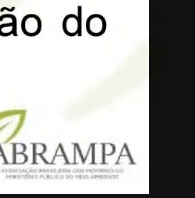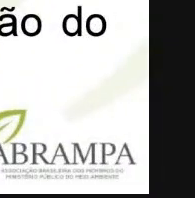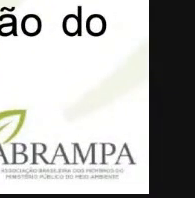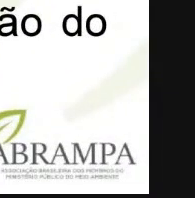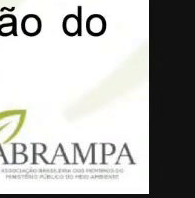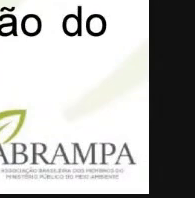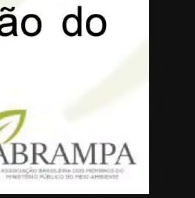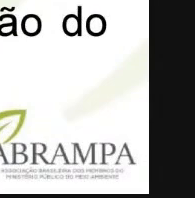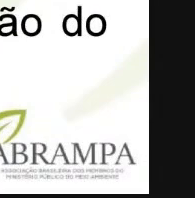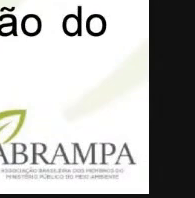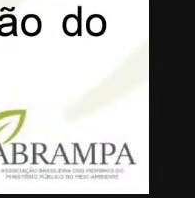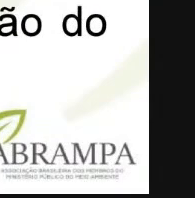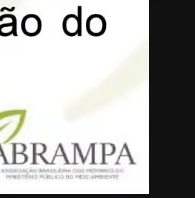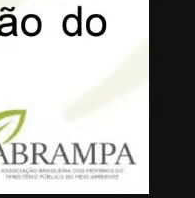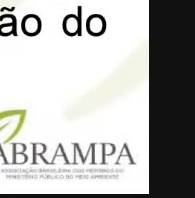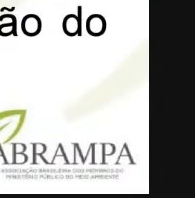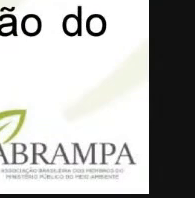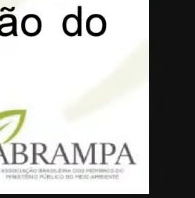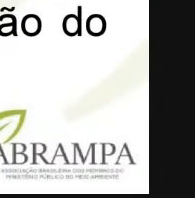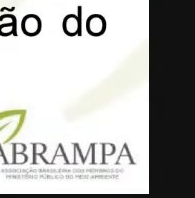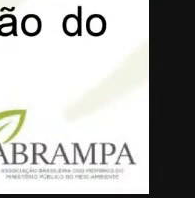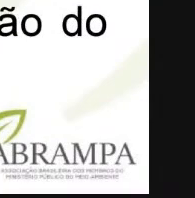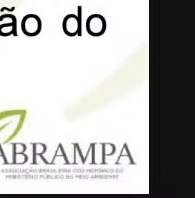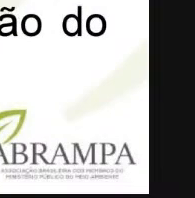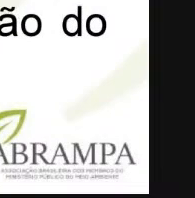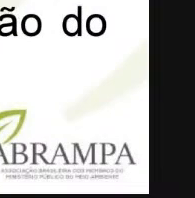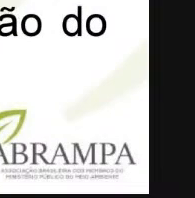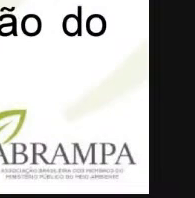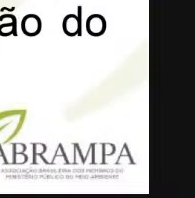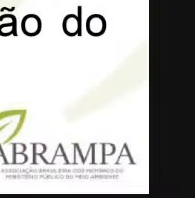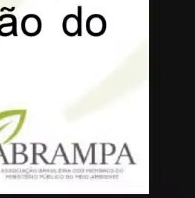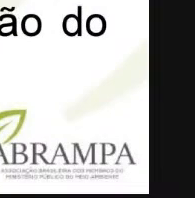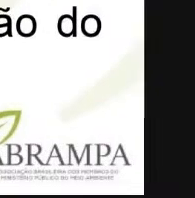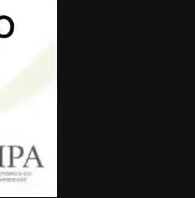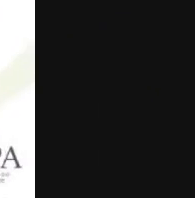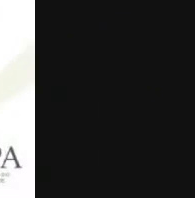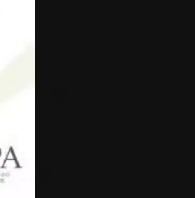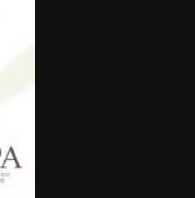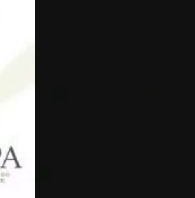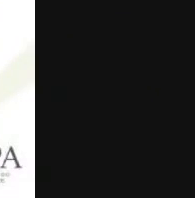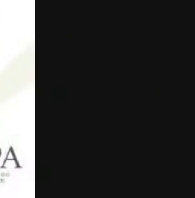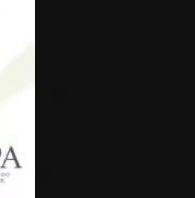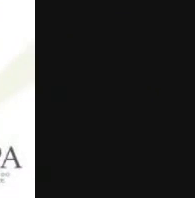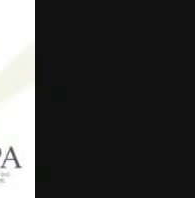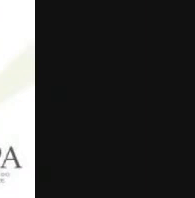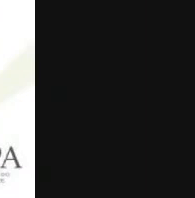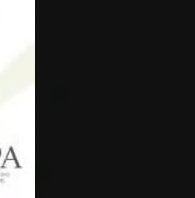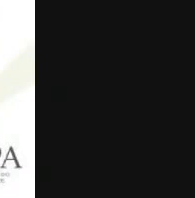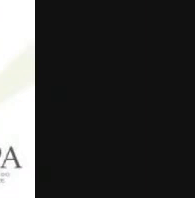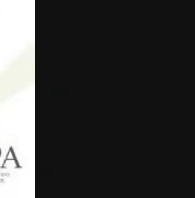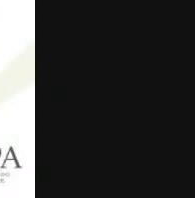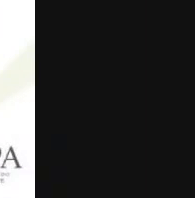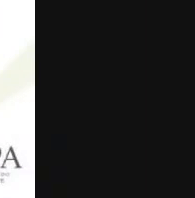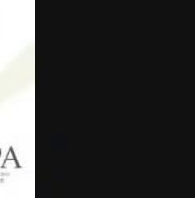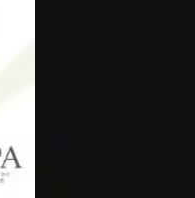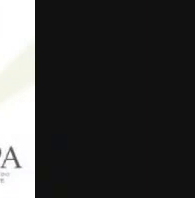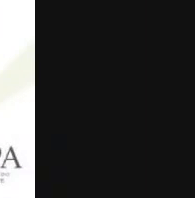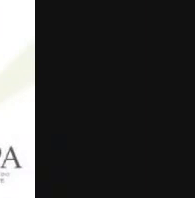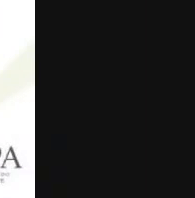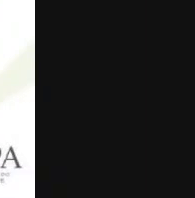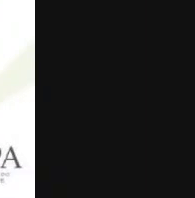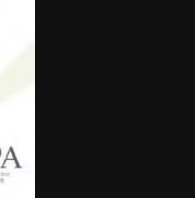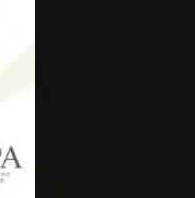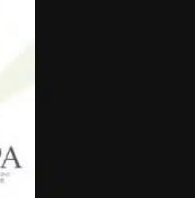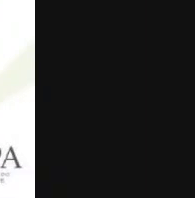recursos naturais e a proteção do meio ambiente. Então, aquela Lei 11.445, com seu marco legal, não tem só como objetivo fornecer água,